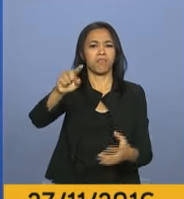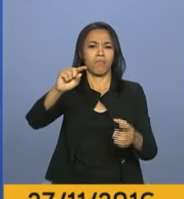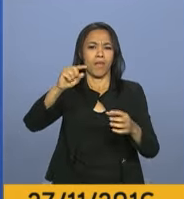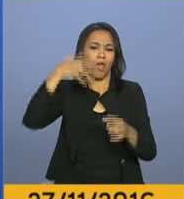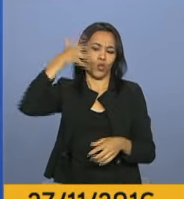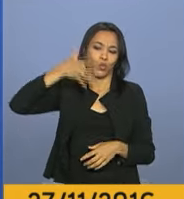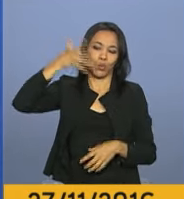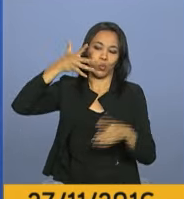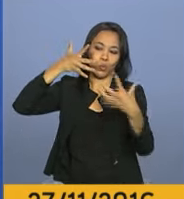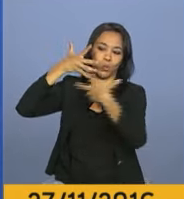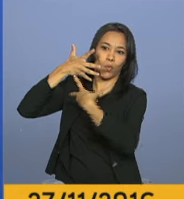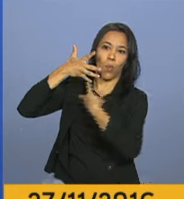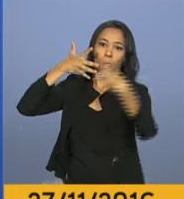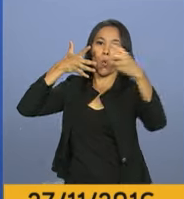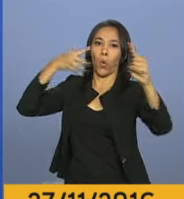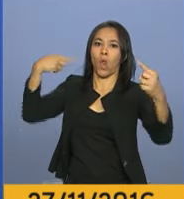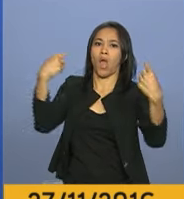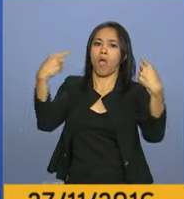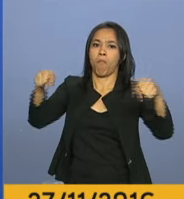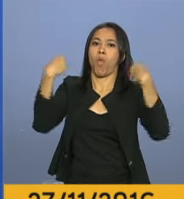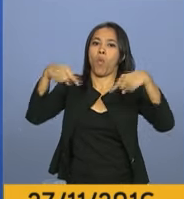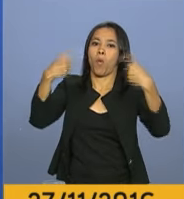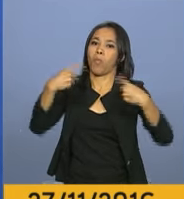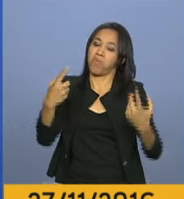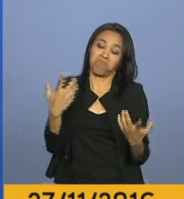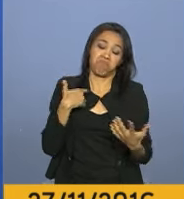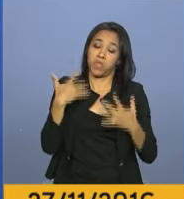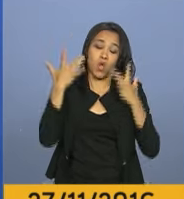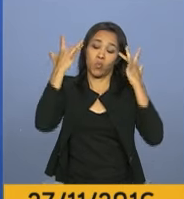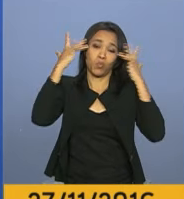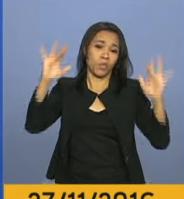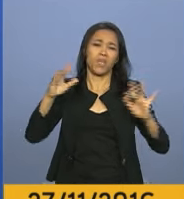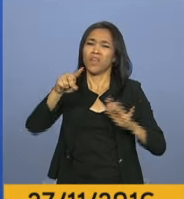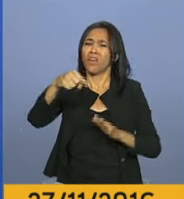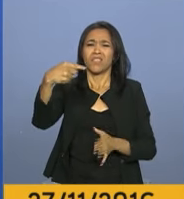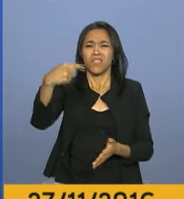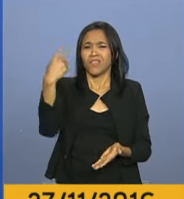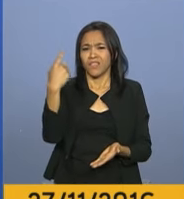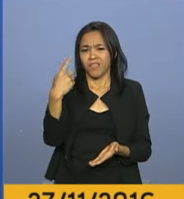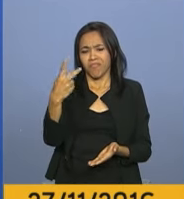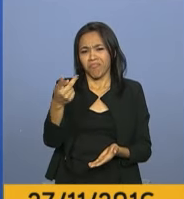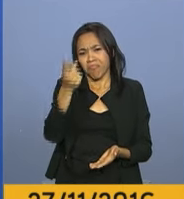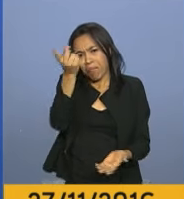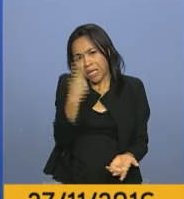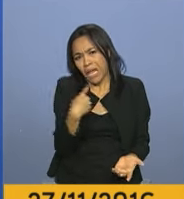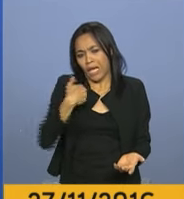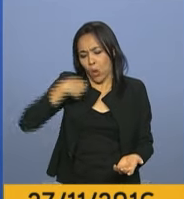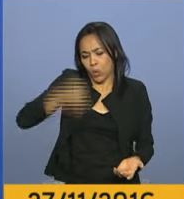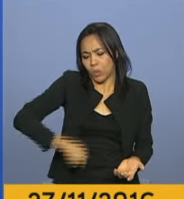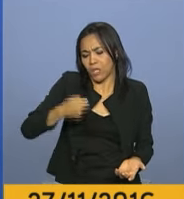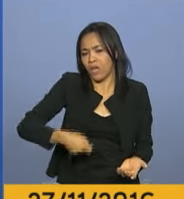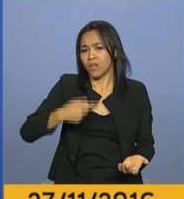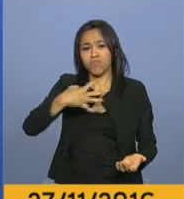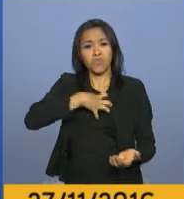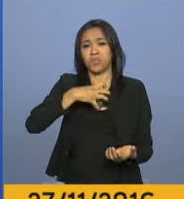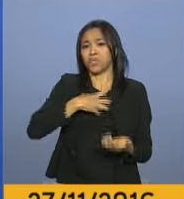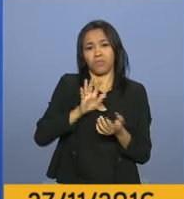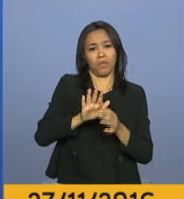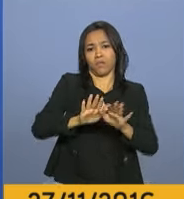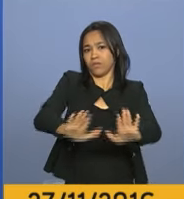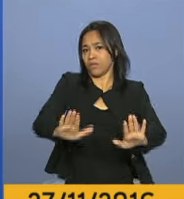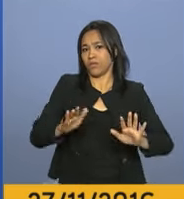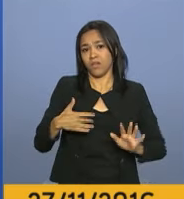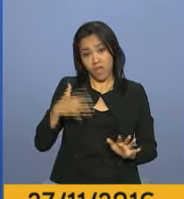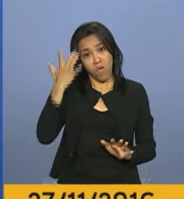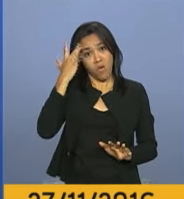críticas, você deveria ser mais autoritário, eu não serei. Não insistam, eu não tenho esse temperamento. Acho que